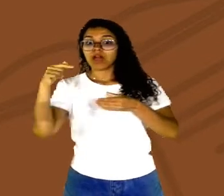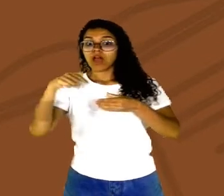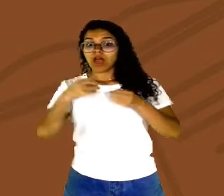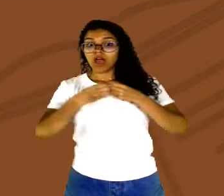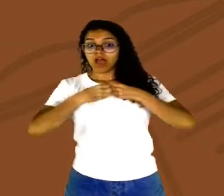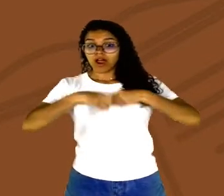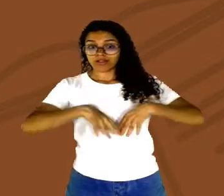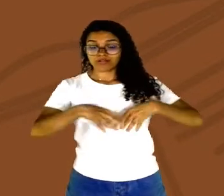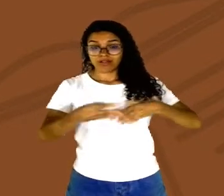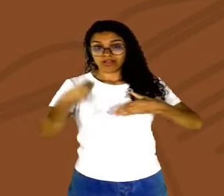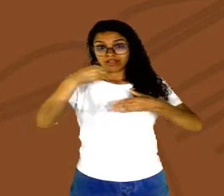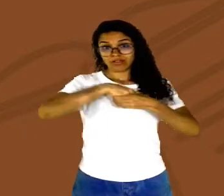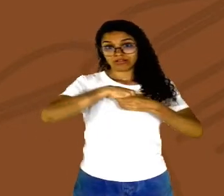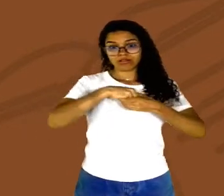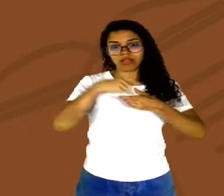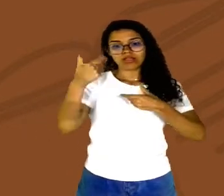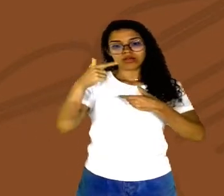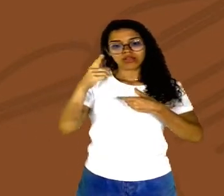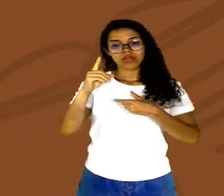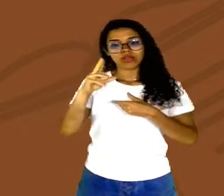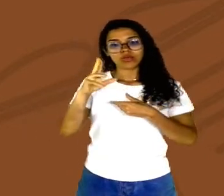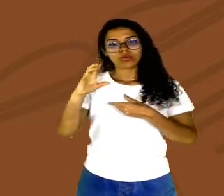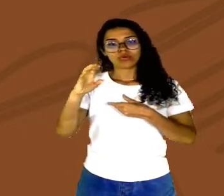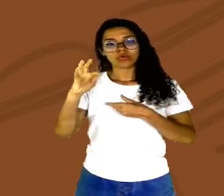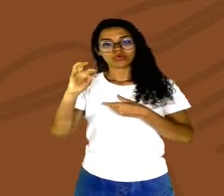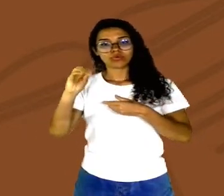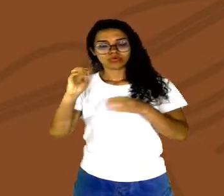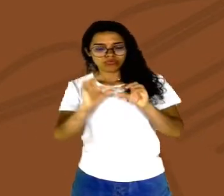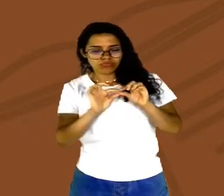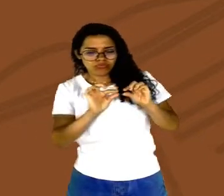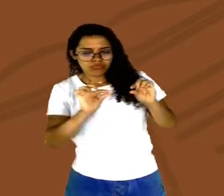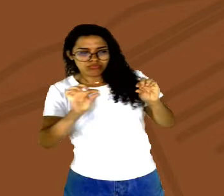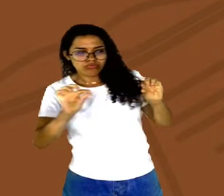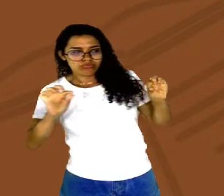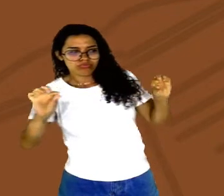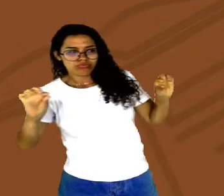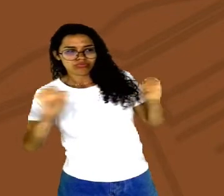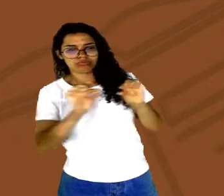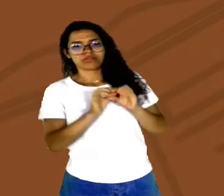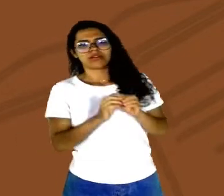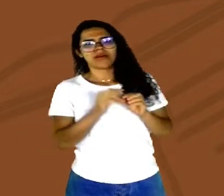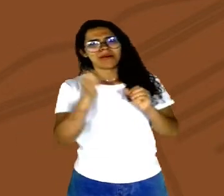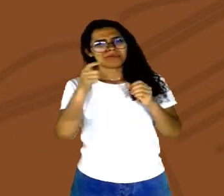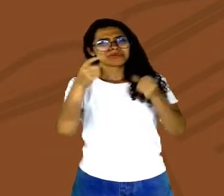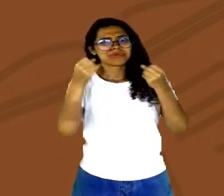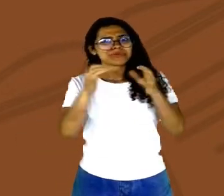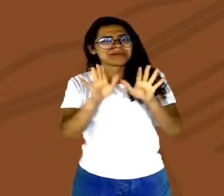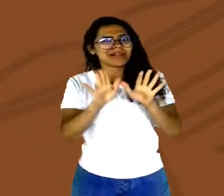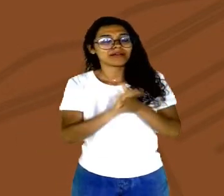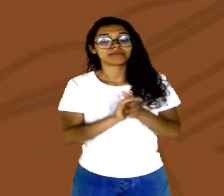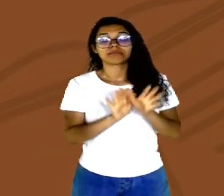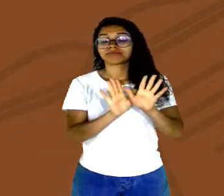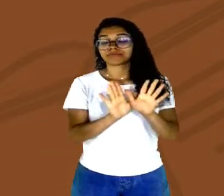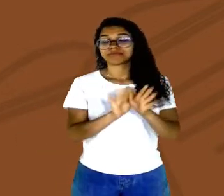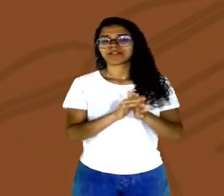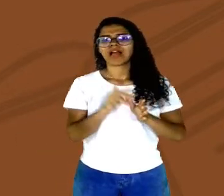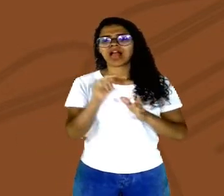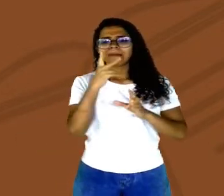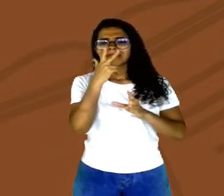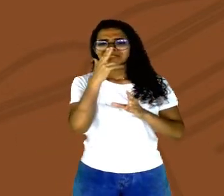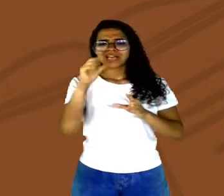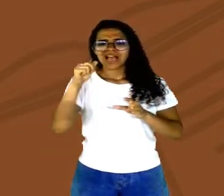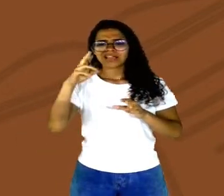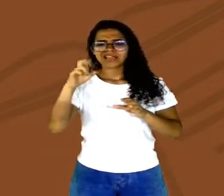que não apresentam ductos. Professor, o que são ductos? Fala a minha língua, professor. Falo. É como se fosse uma espécie de canal,